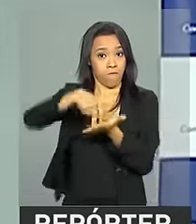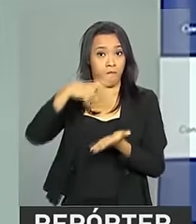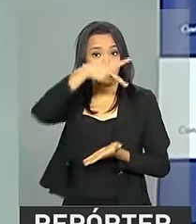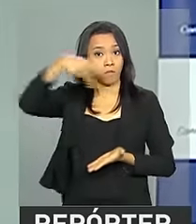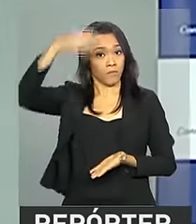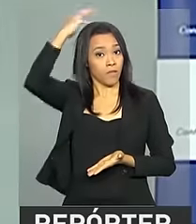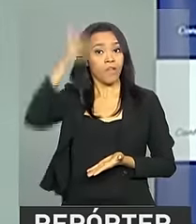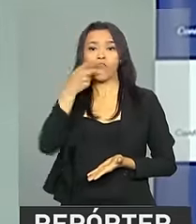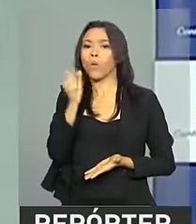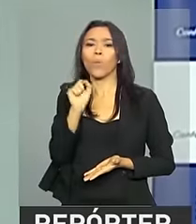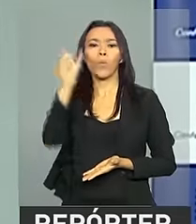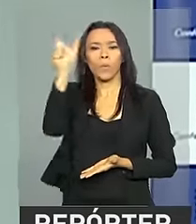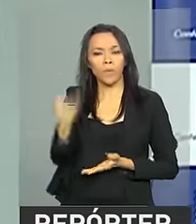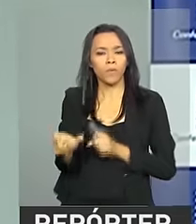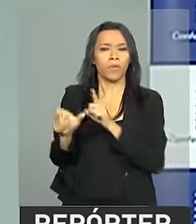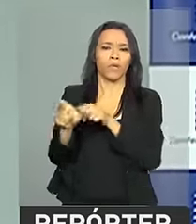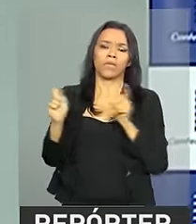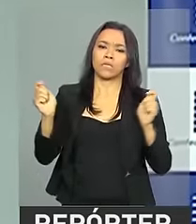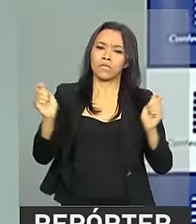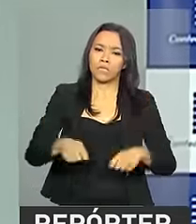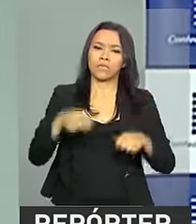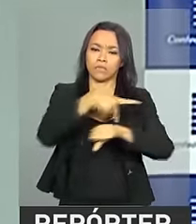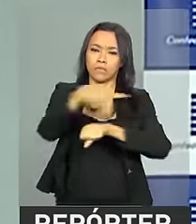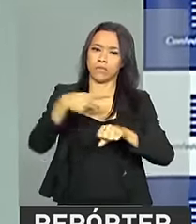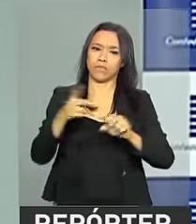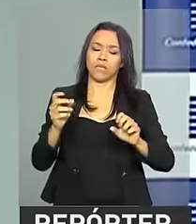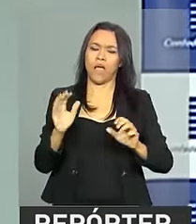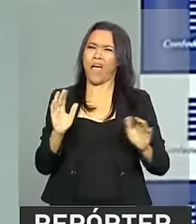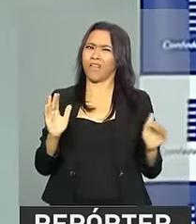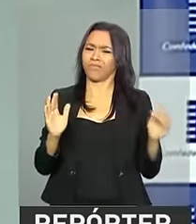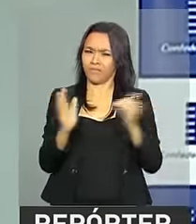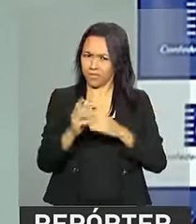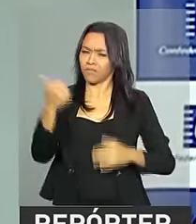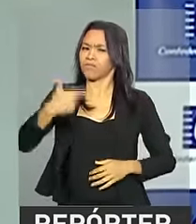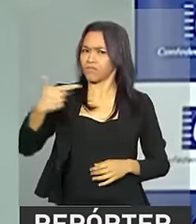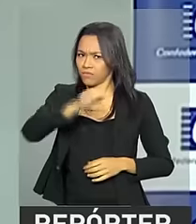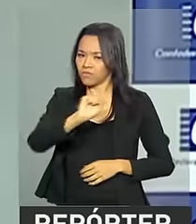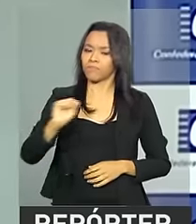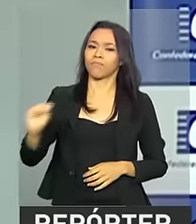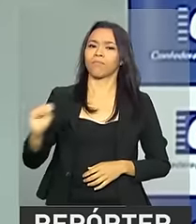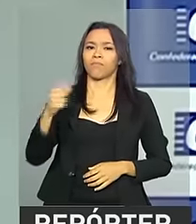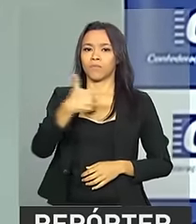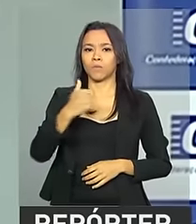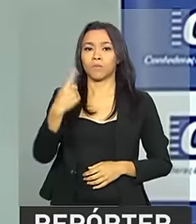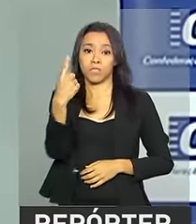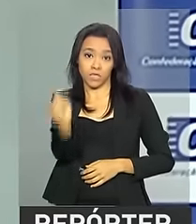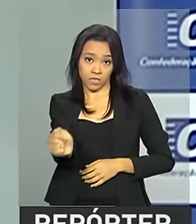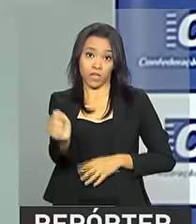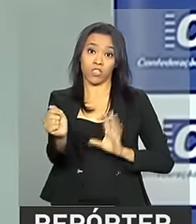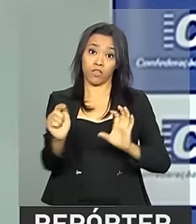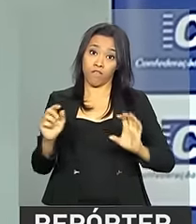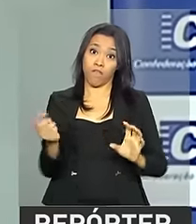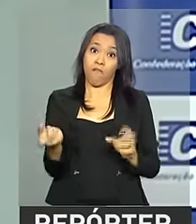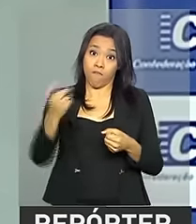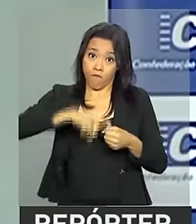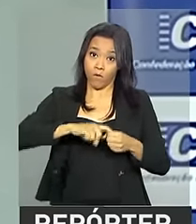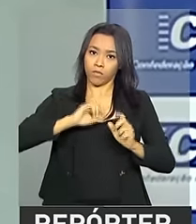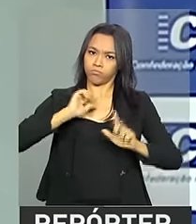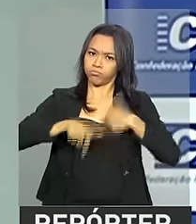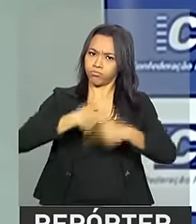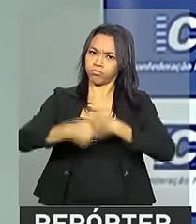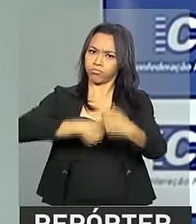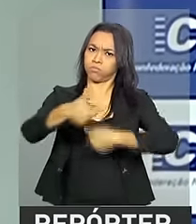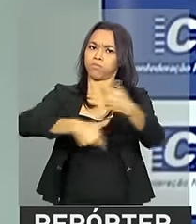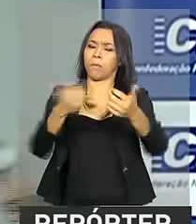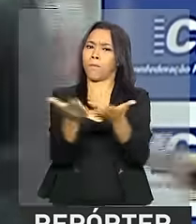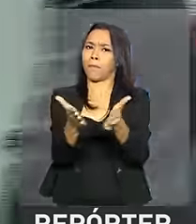país consiga retomar a geração de empregos a partir do, até o segundo semestre de 2017, assim como a retomada do